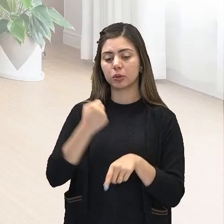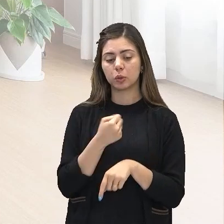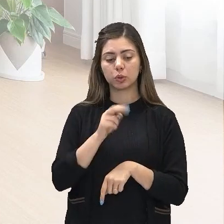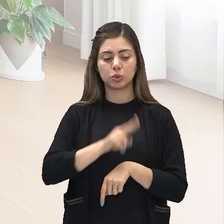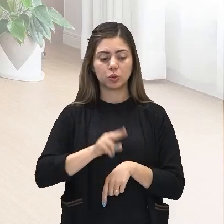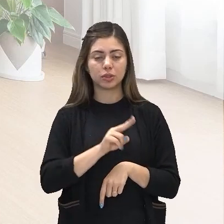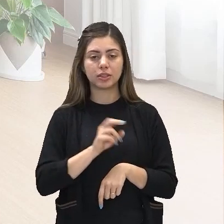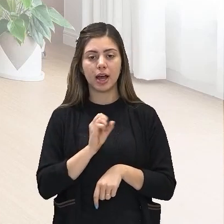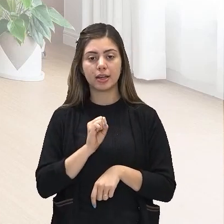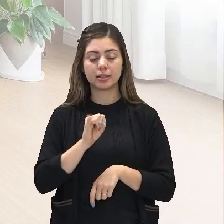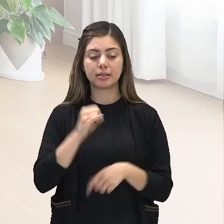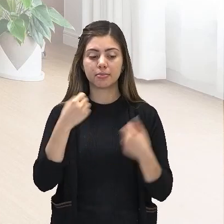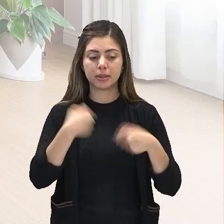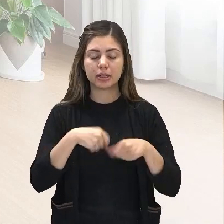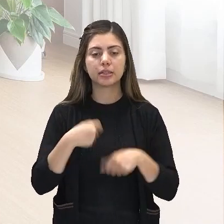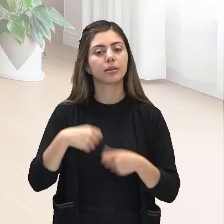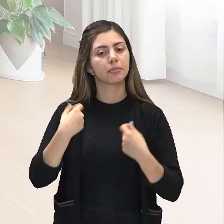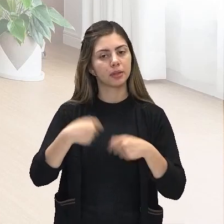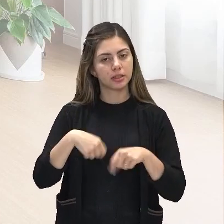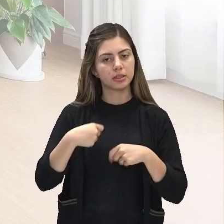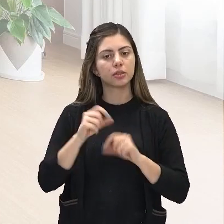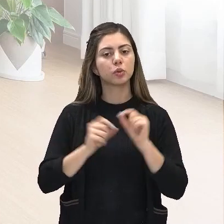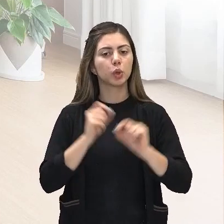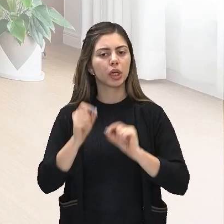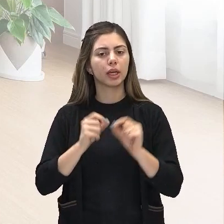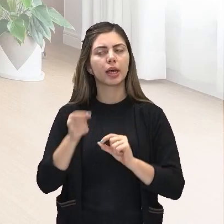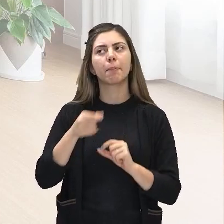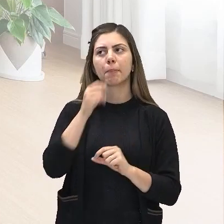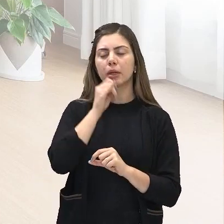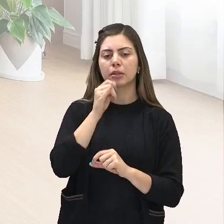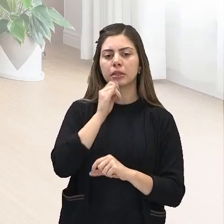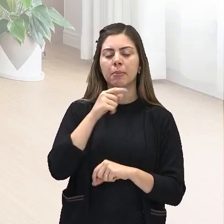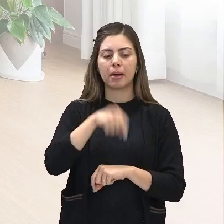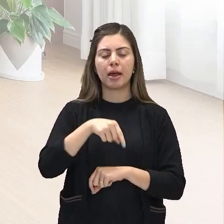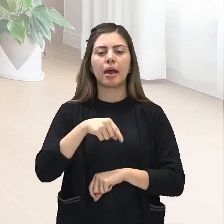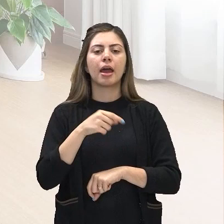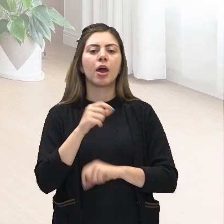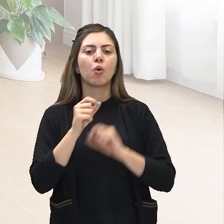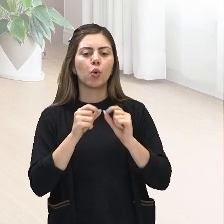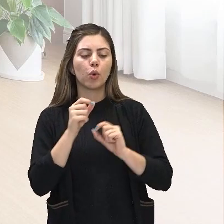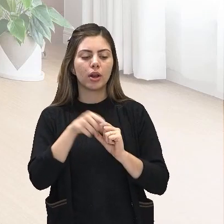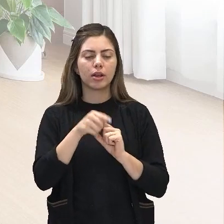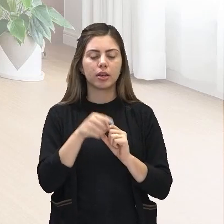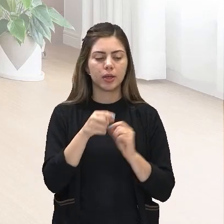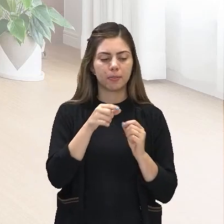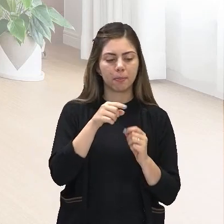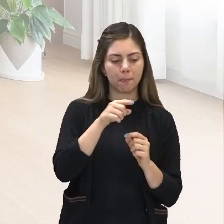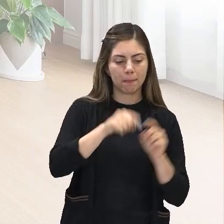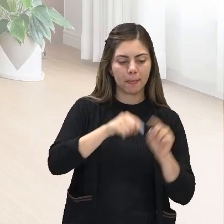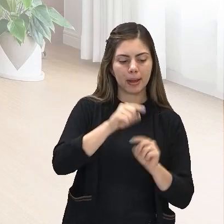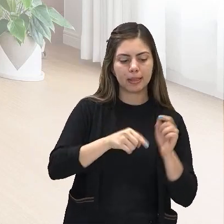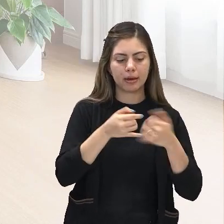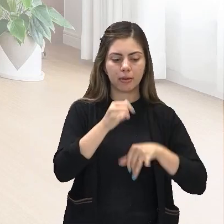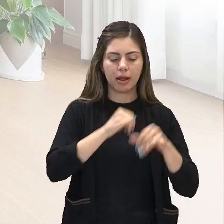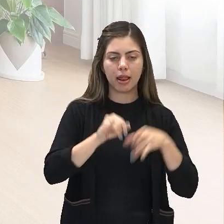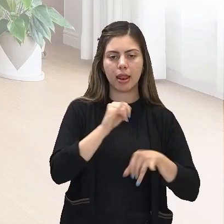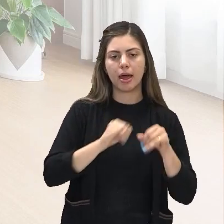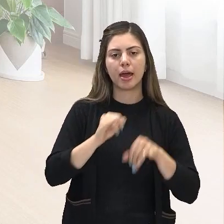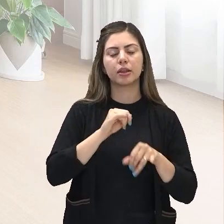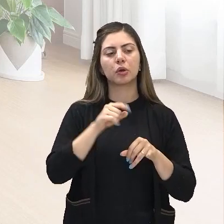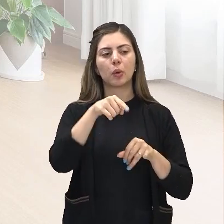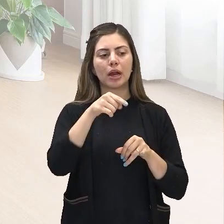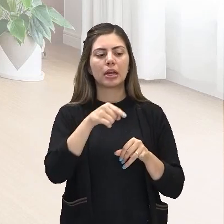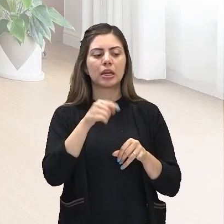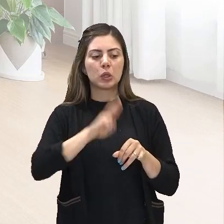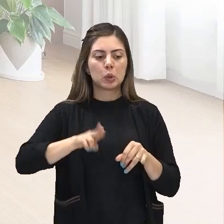mais racional ali para que a gente possa ter um consumo mais baixo no final do mês, quando a gente for observar ali o valor da nossa conta